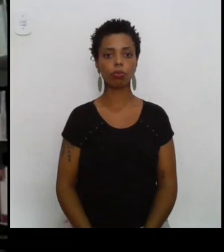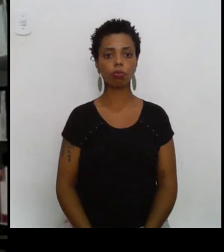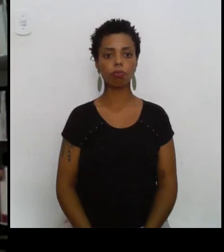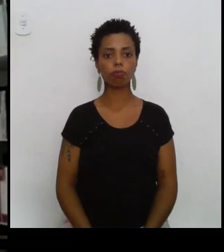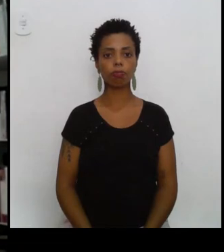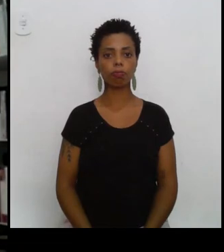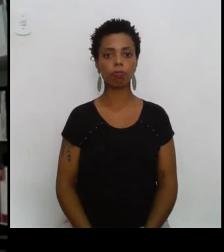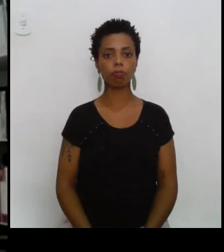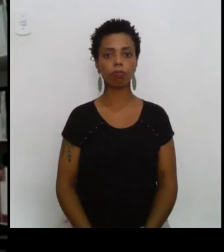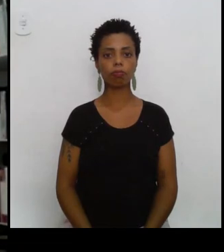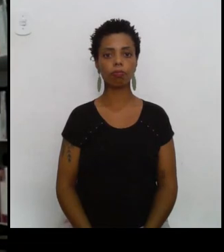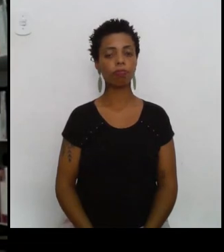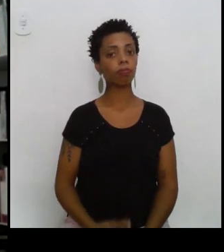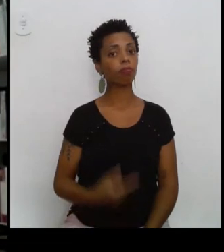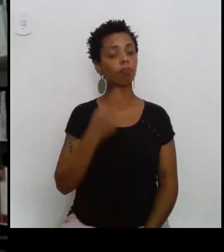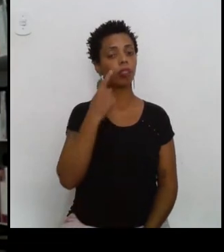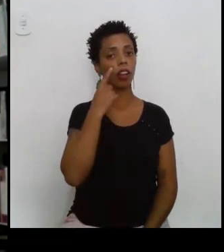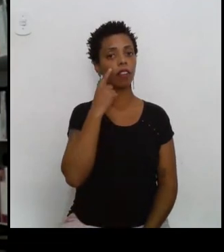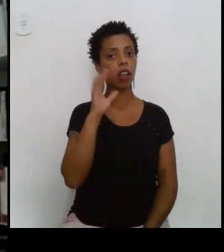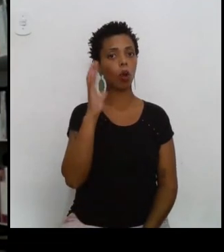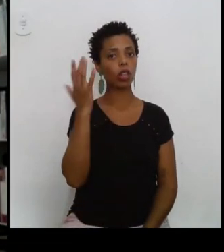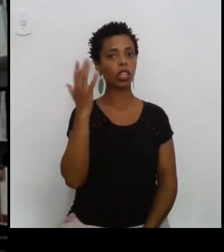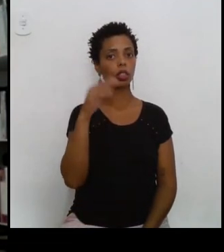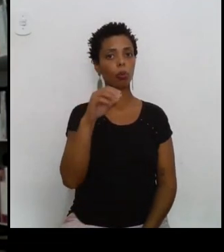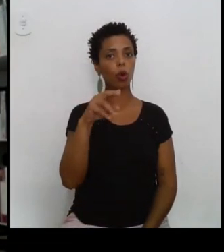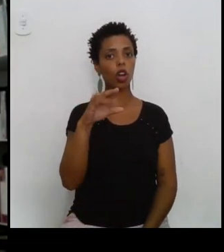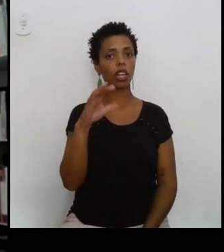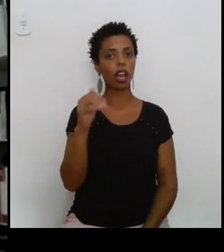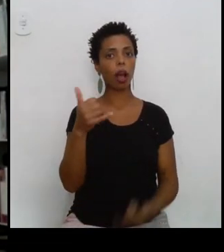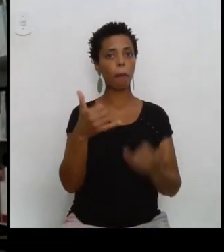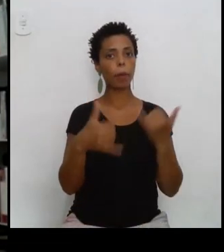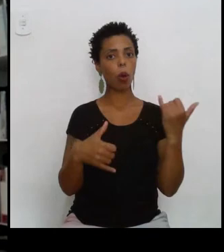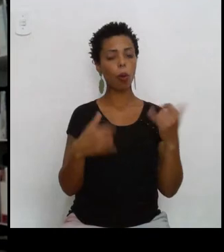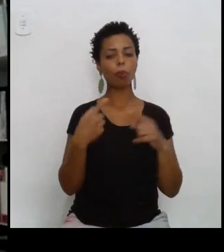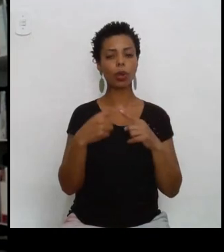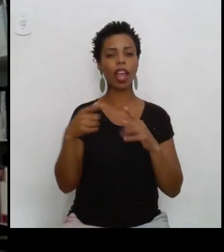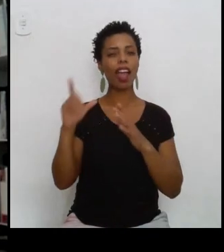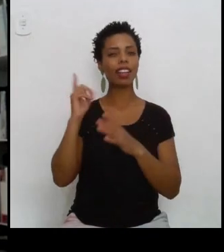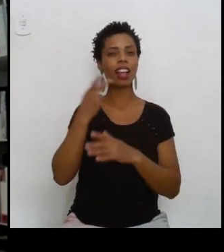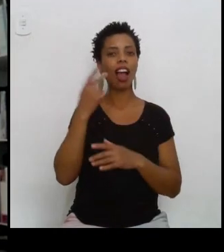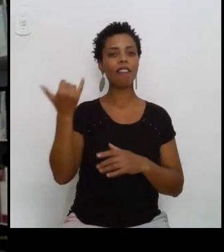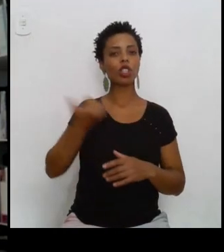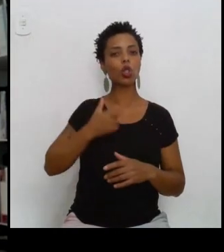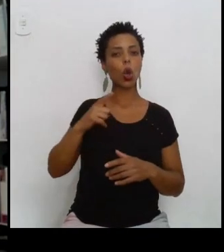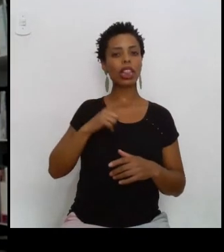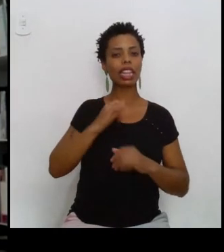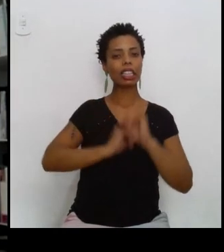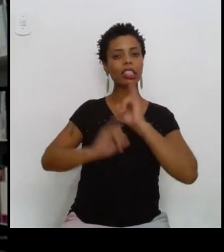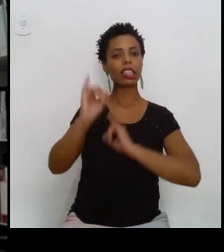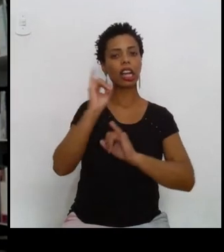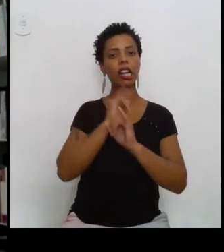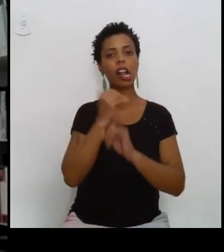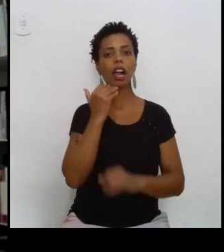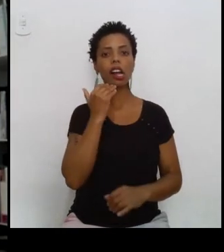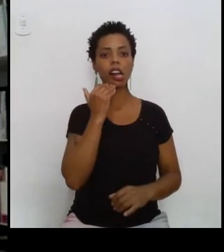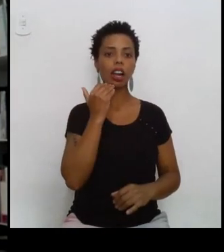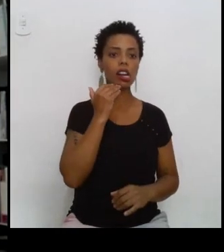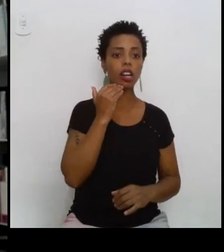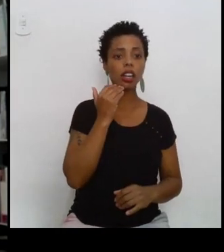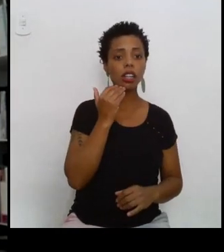Olá seja Mônica caiu casa estava pegando o dito que tava com a conexão oscilante